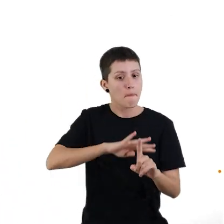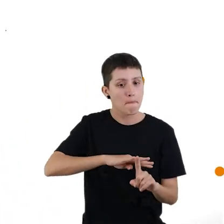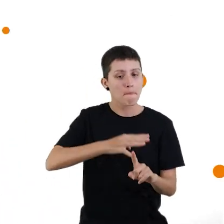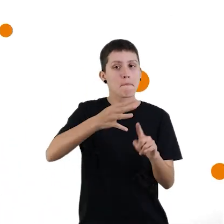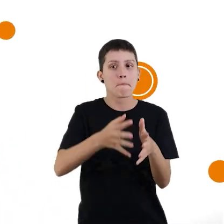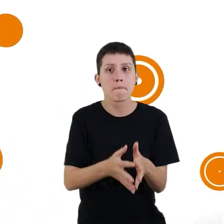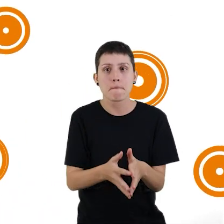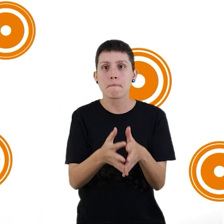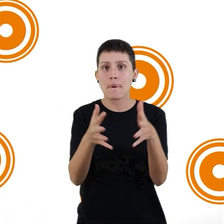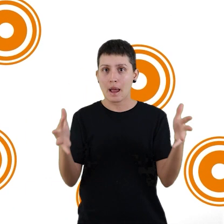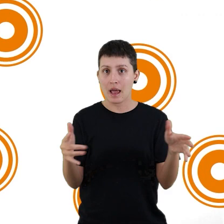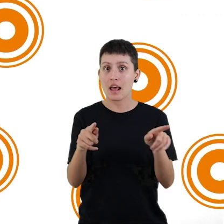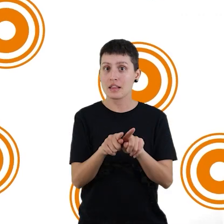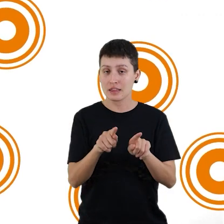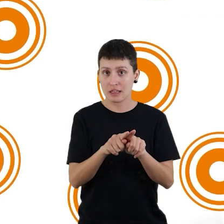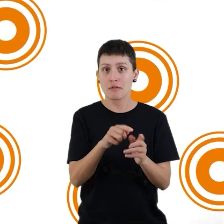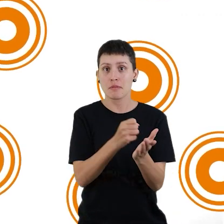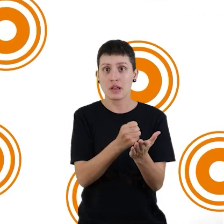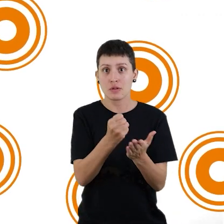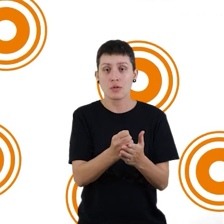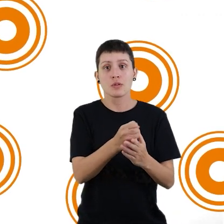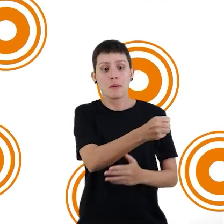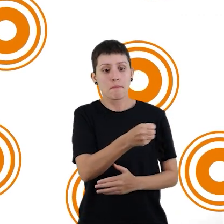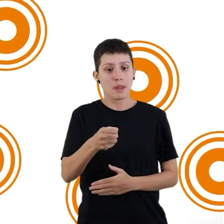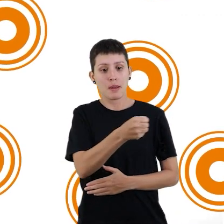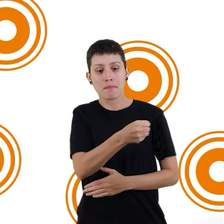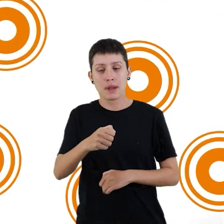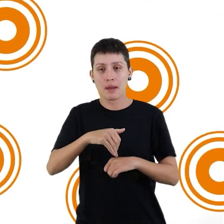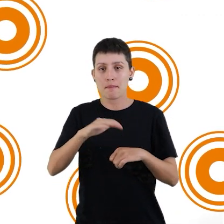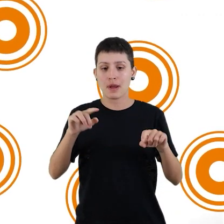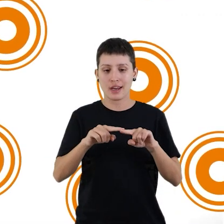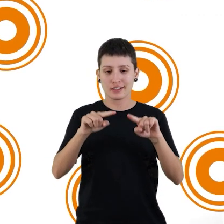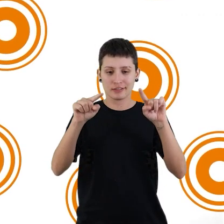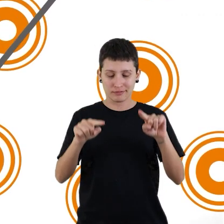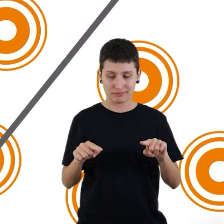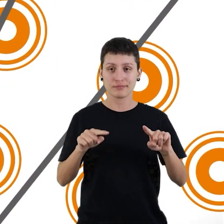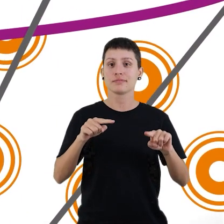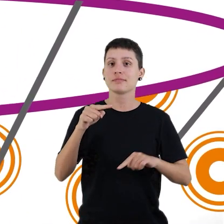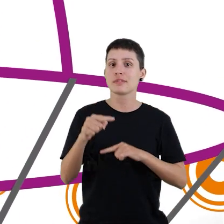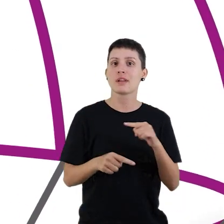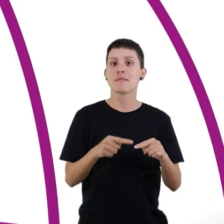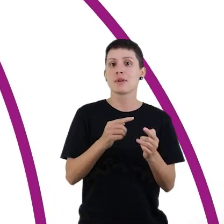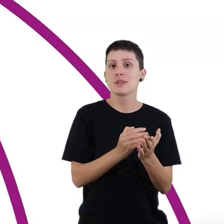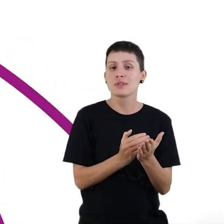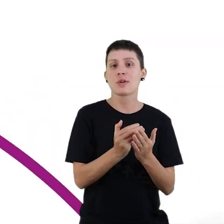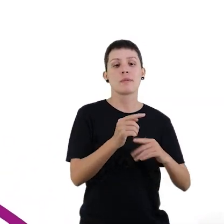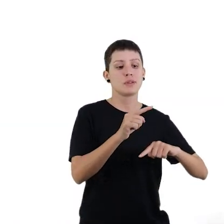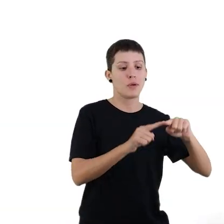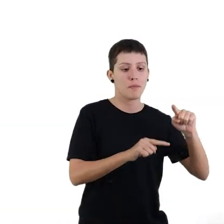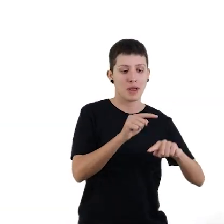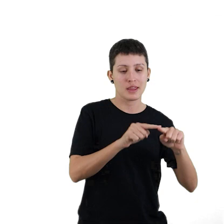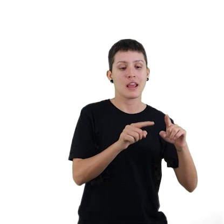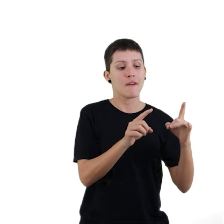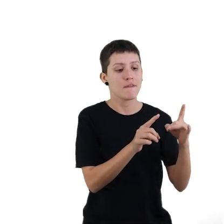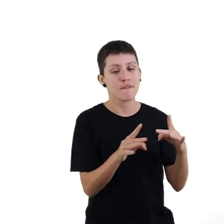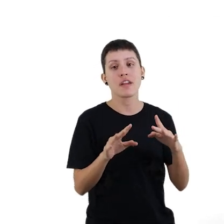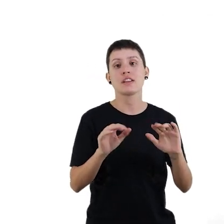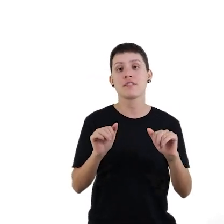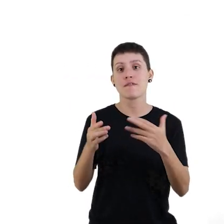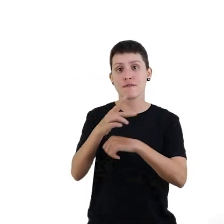todo o quadro de colaboradores. Em seguida, realizamos a nossa primeira importação de matéria-prima.